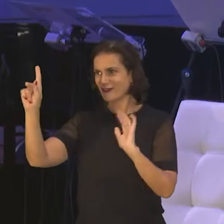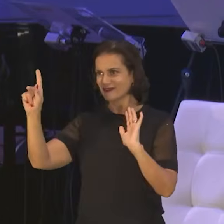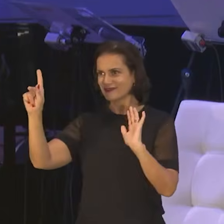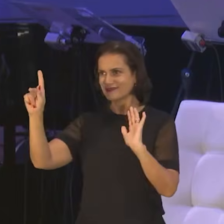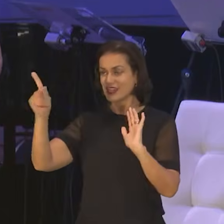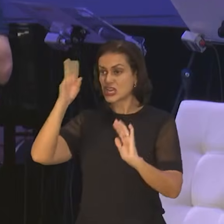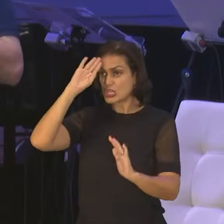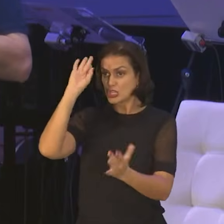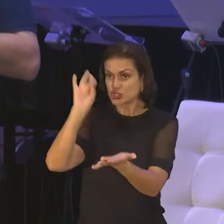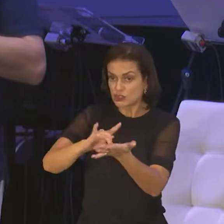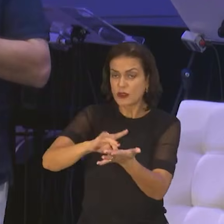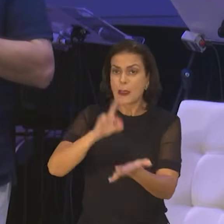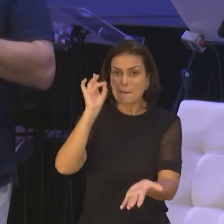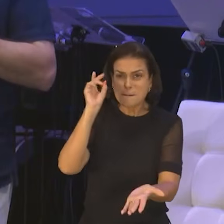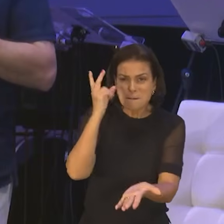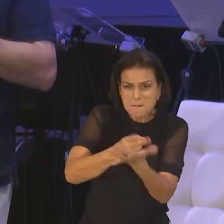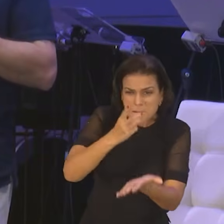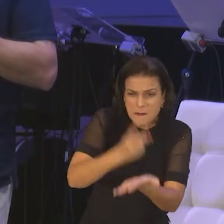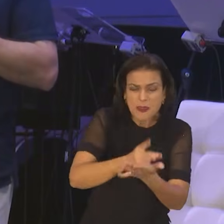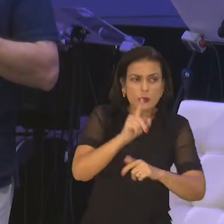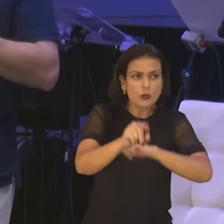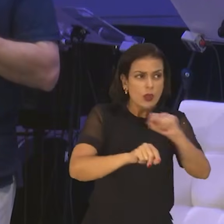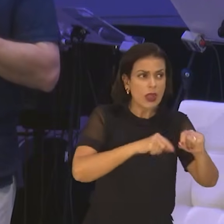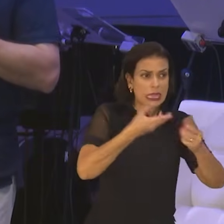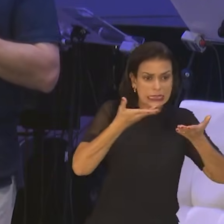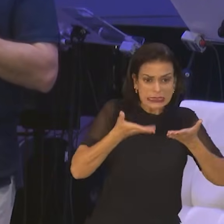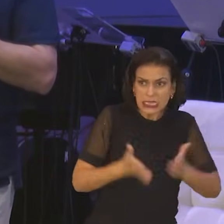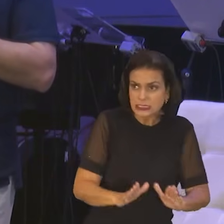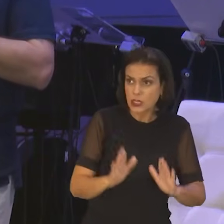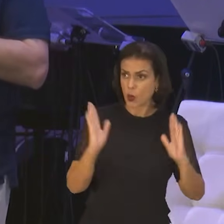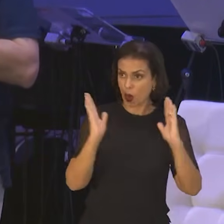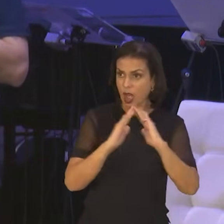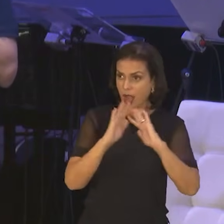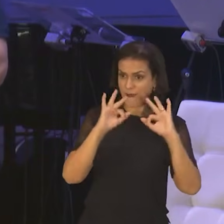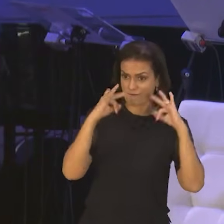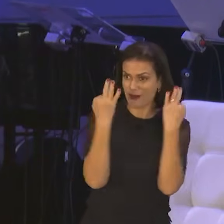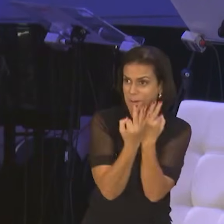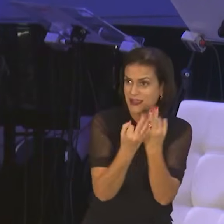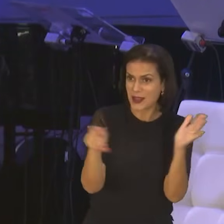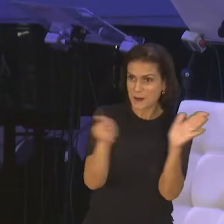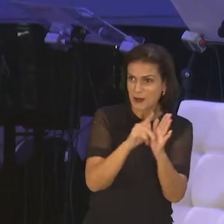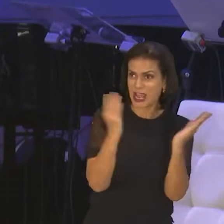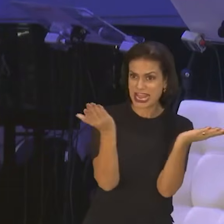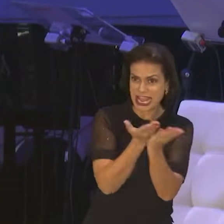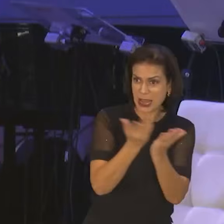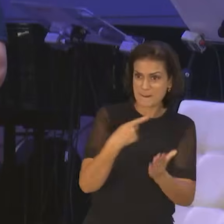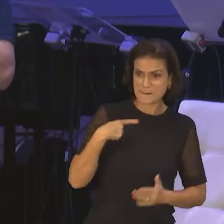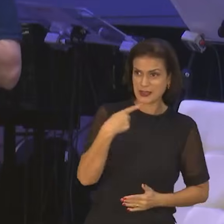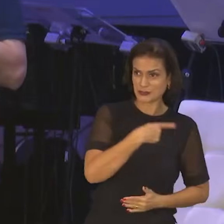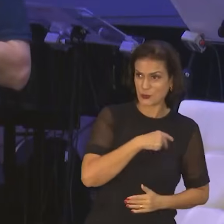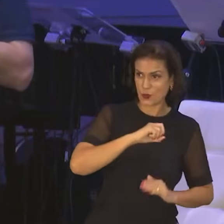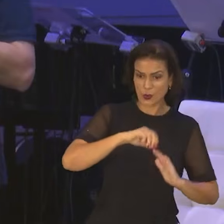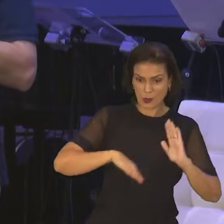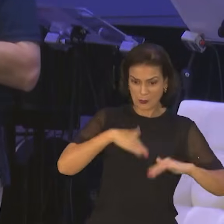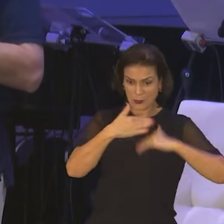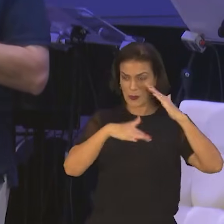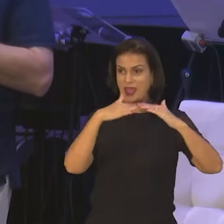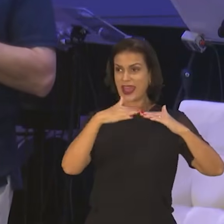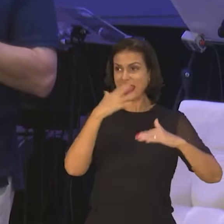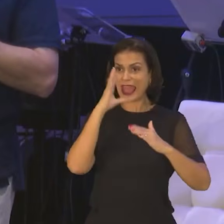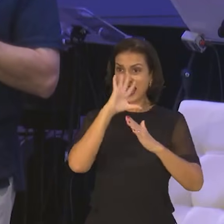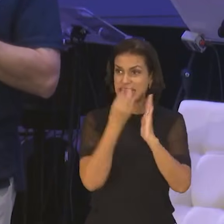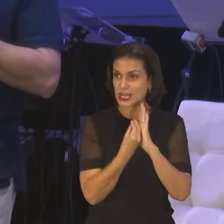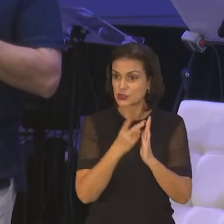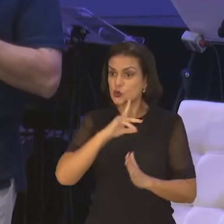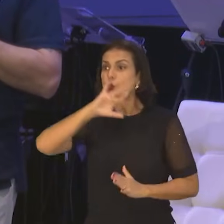com certeza, mesmo que você nasceu num lar pastoral e você cresceu na igreja, um